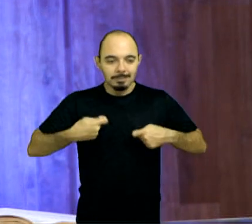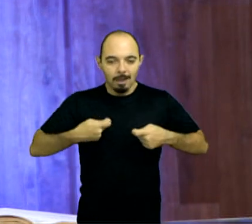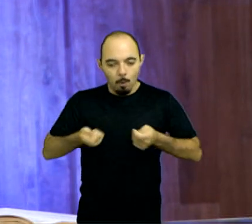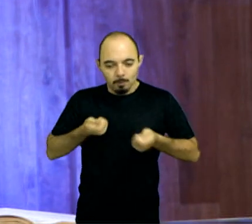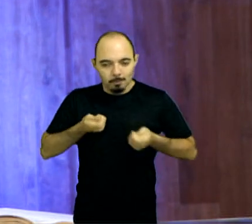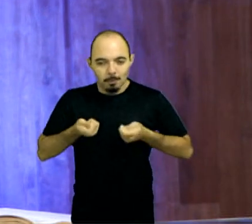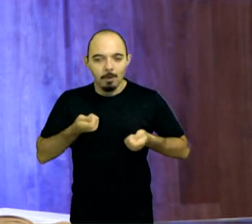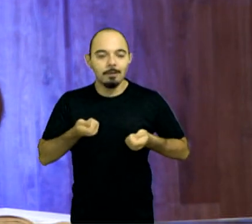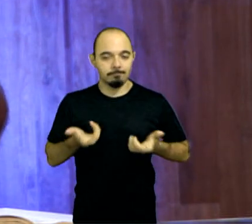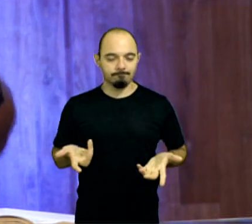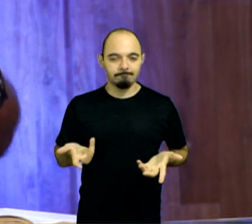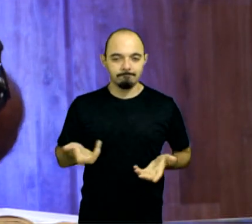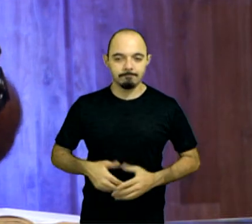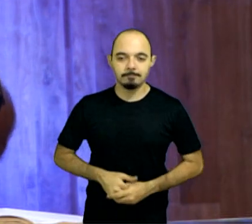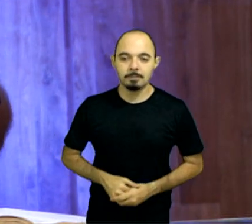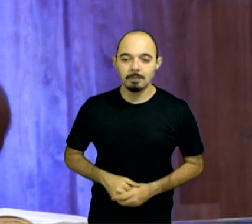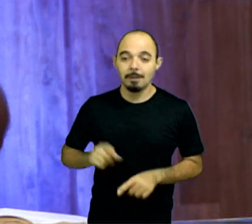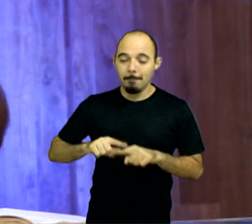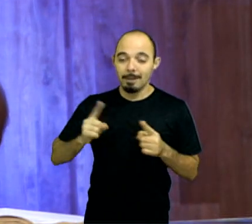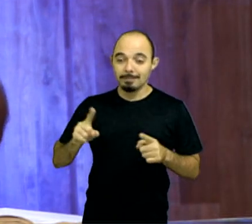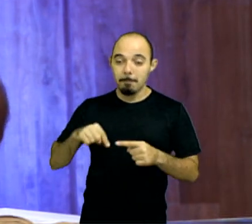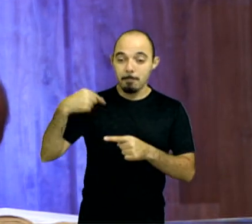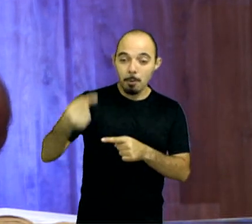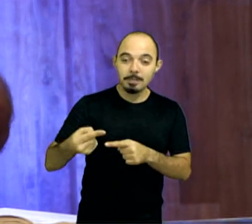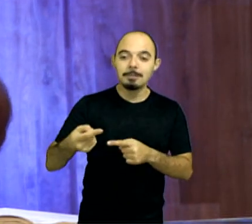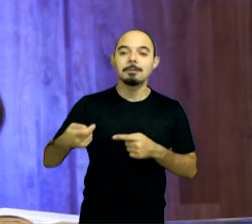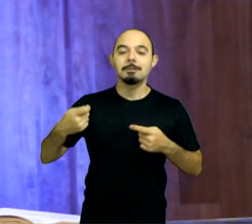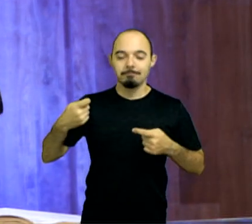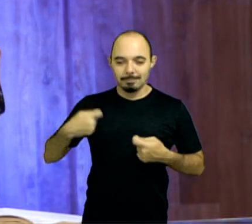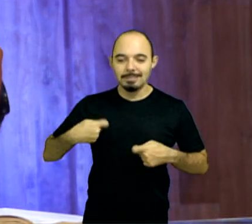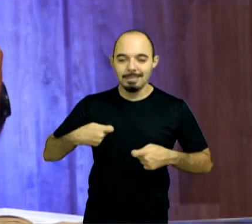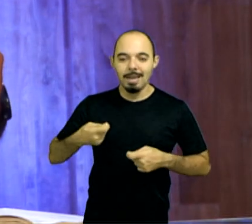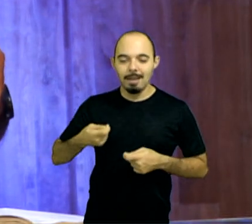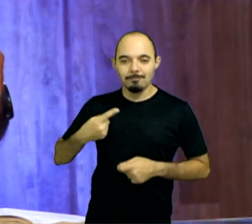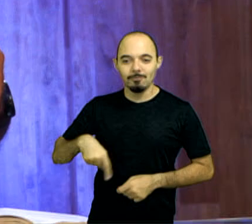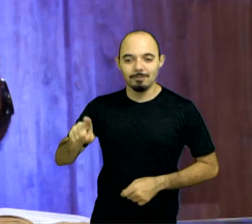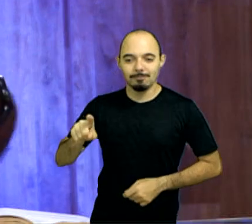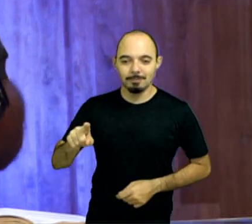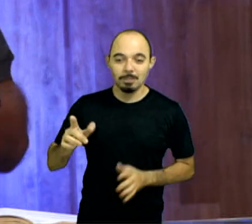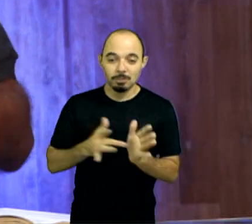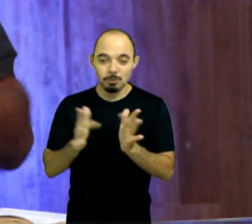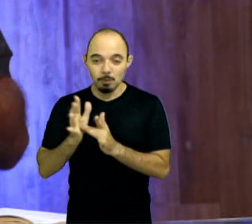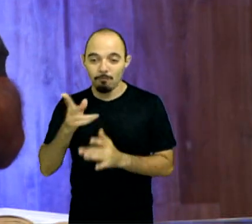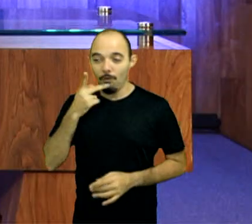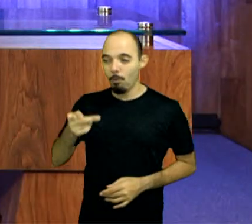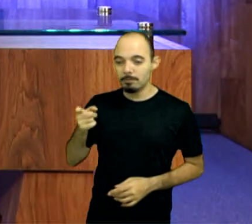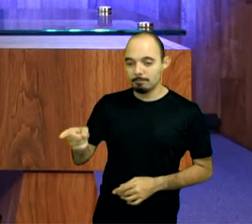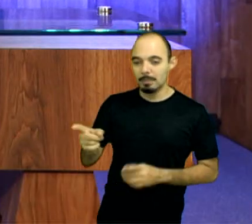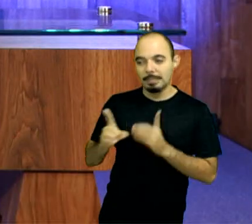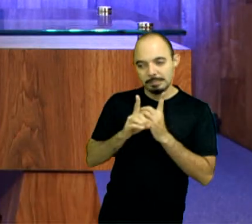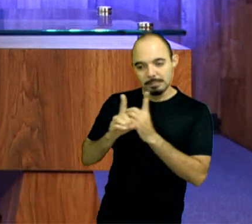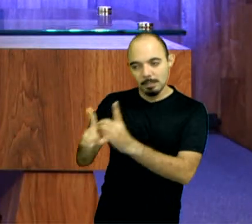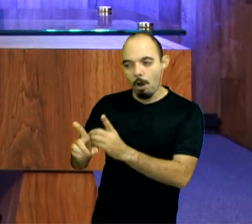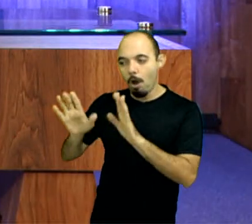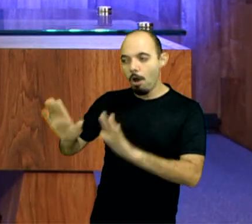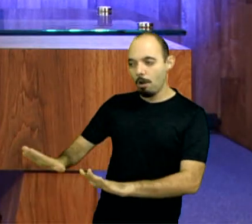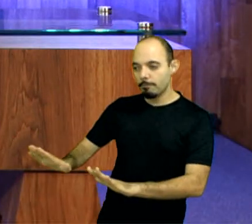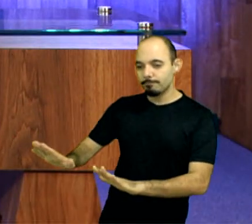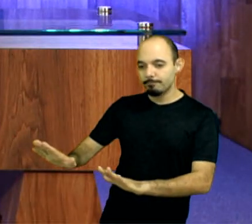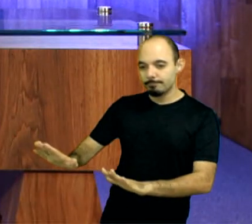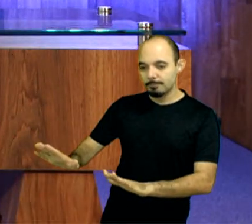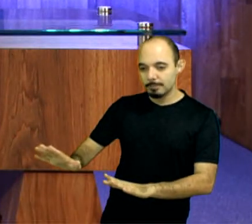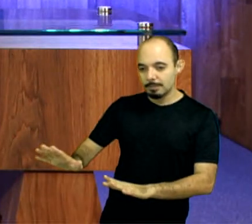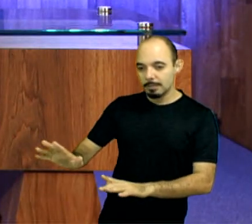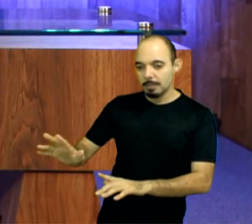domina, te domina. Olha o que Jesus disse para os seus discípulos: vigiai e